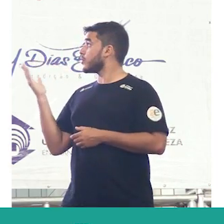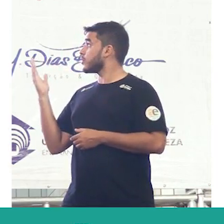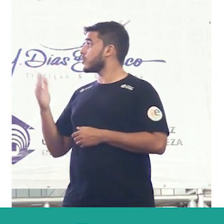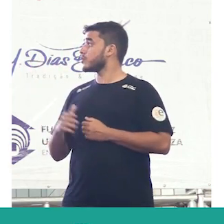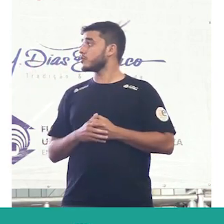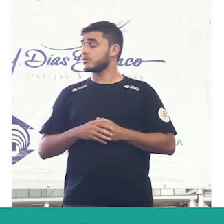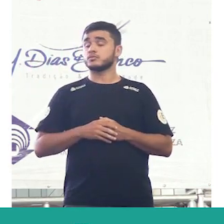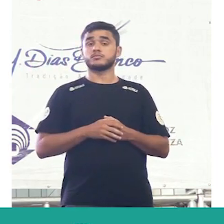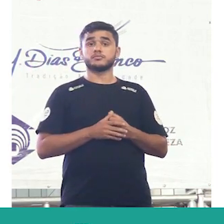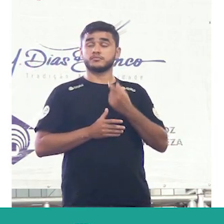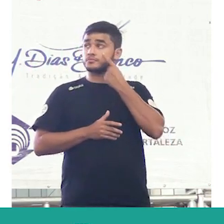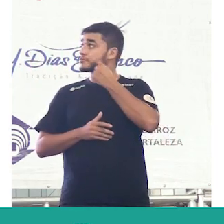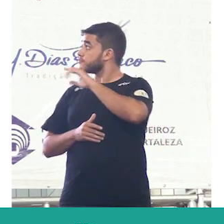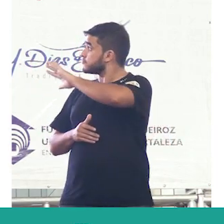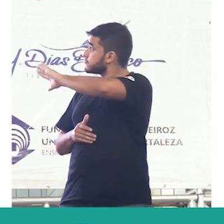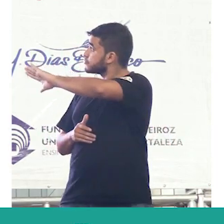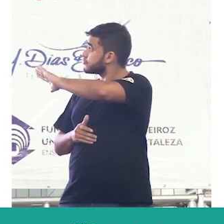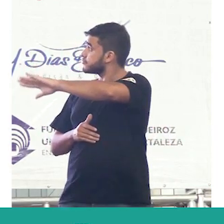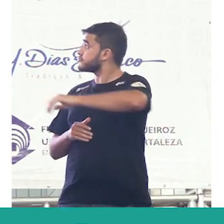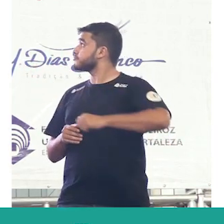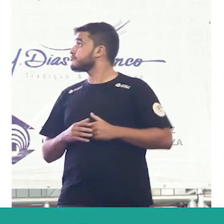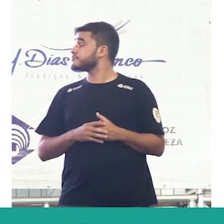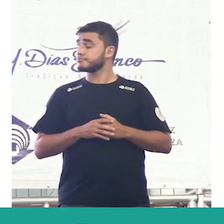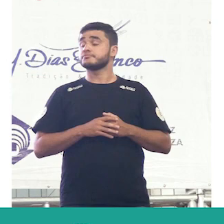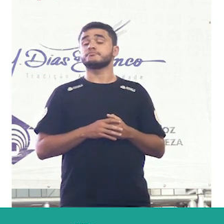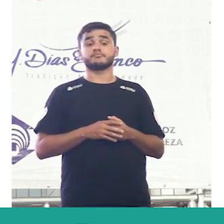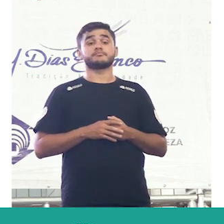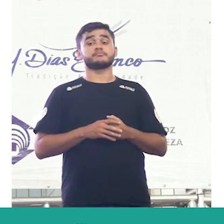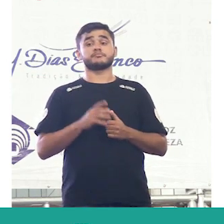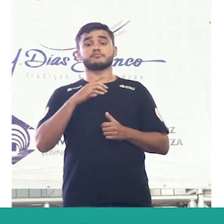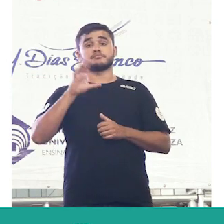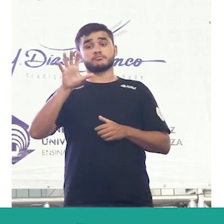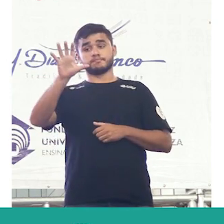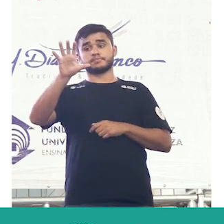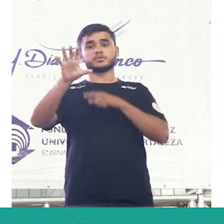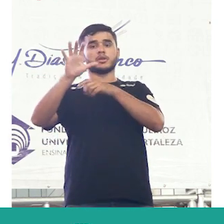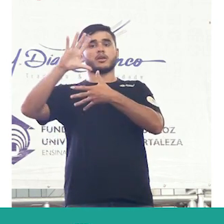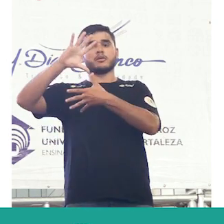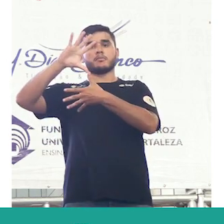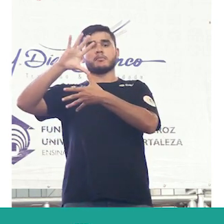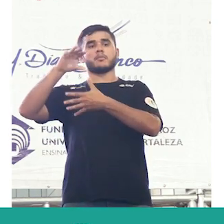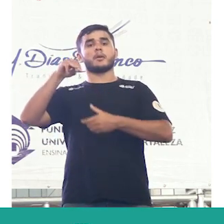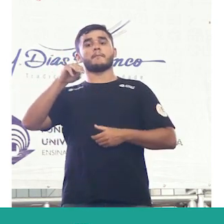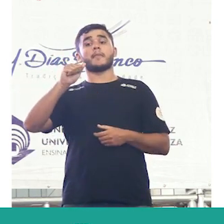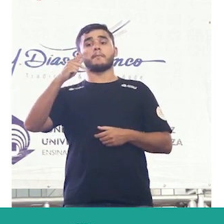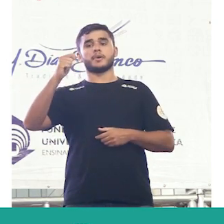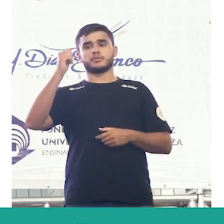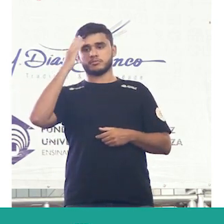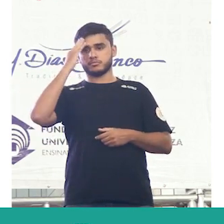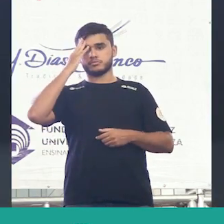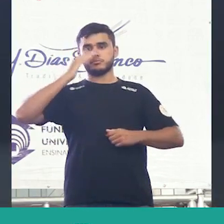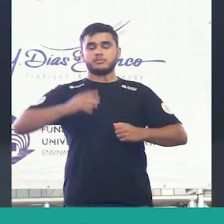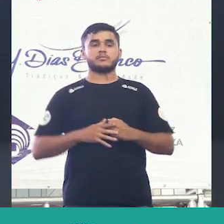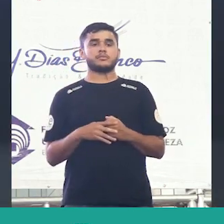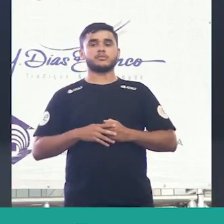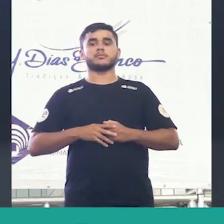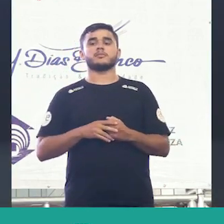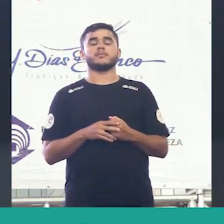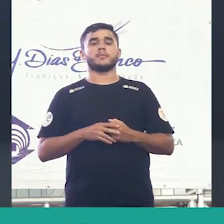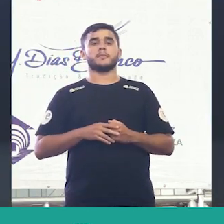do lado esquerdo de vocês, certo? Tem o Brasil, ok? Então vamos lá.